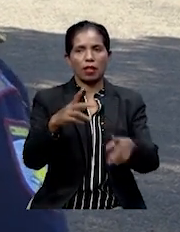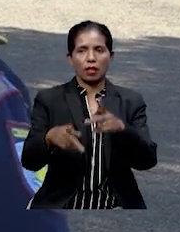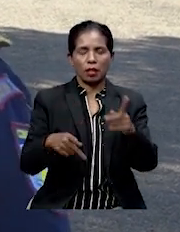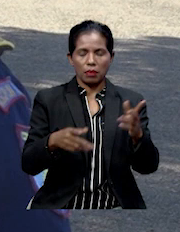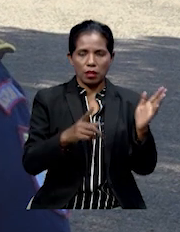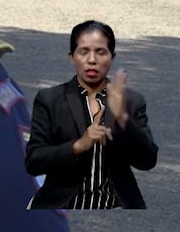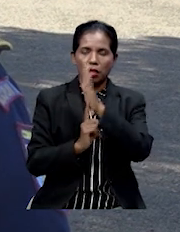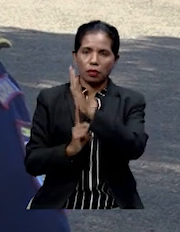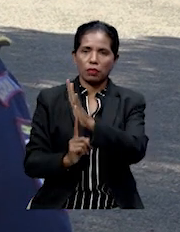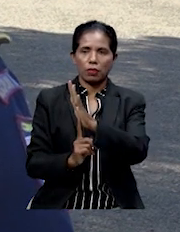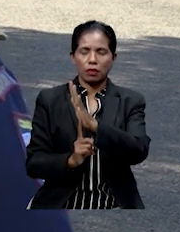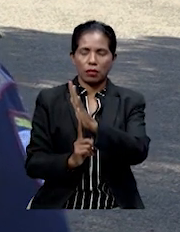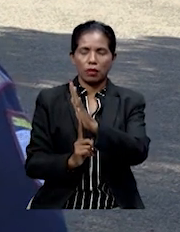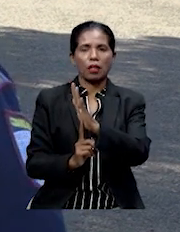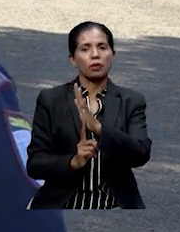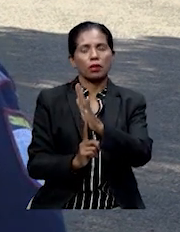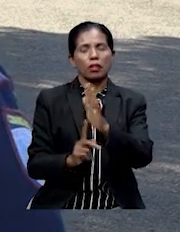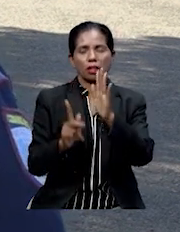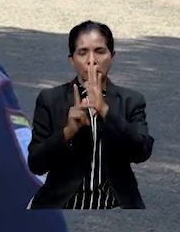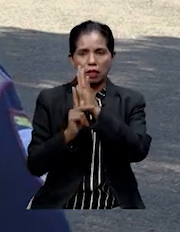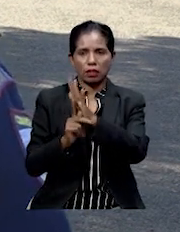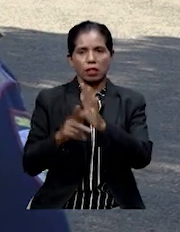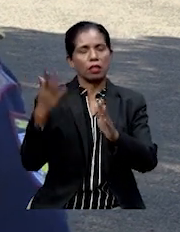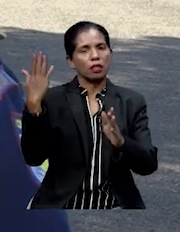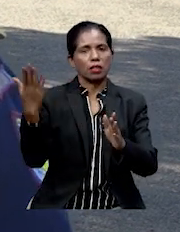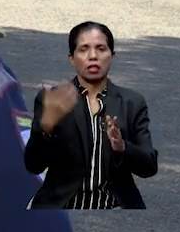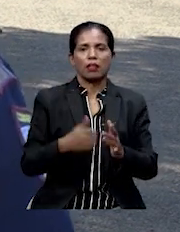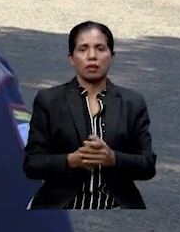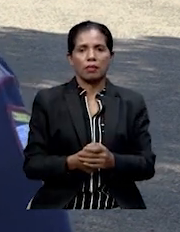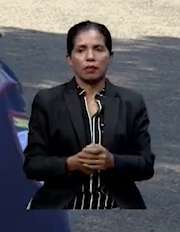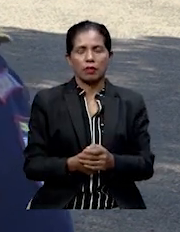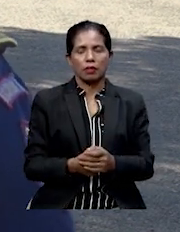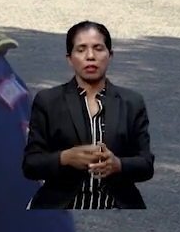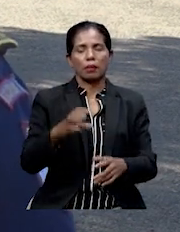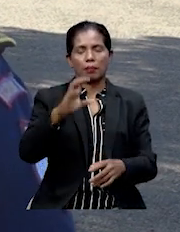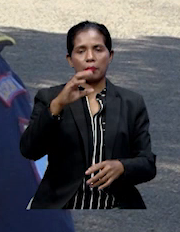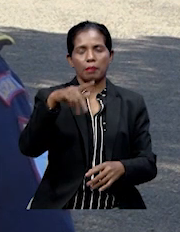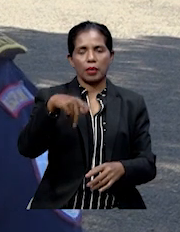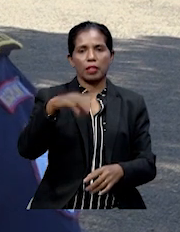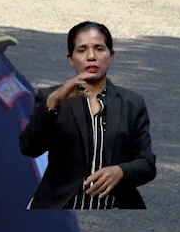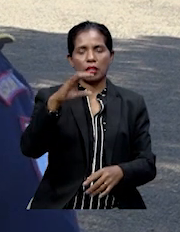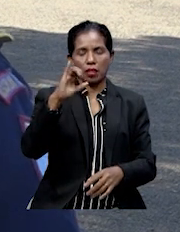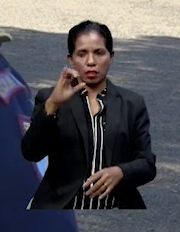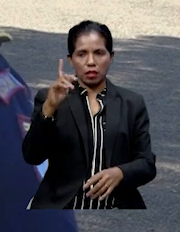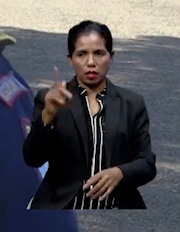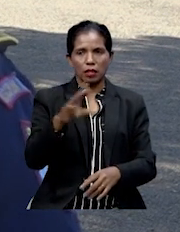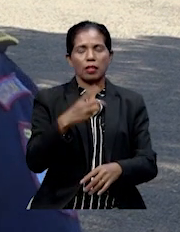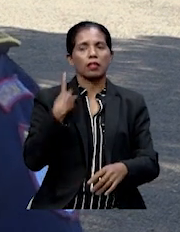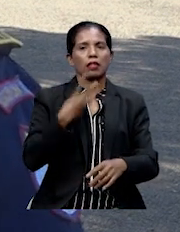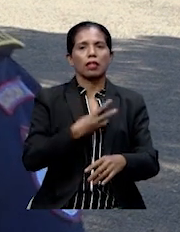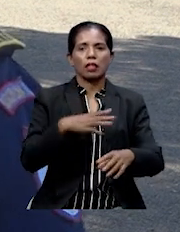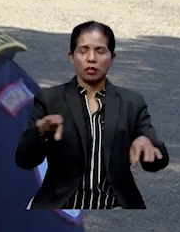que sona ia momento né lesada bahalo que sai ia pesik e itania